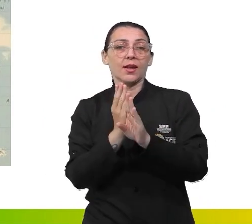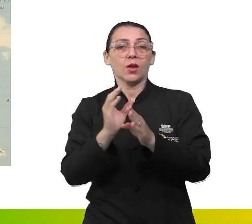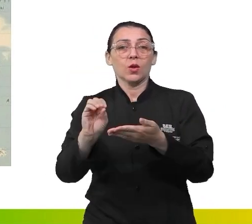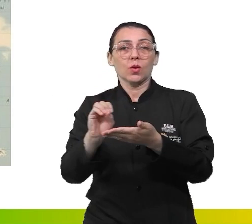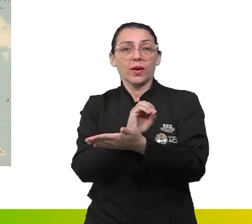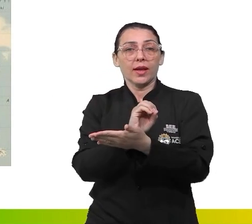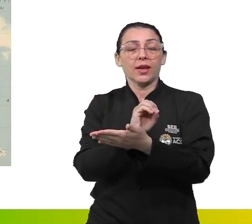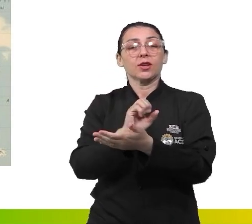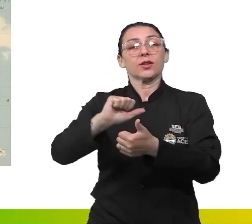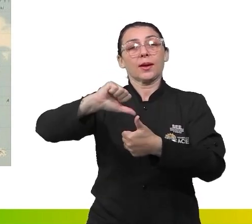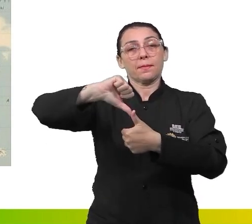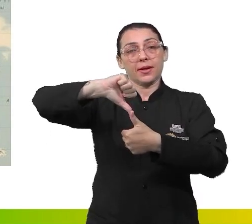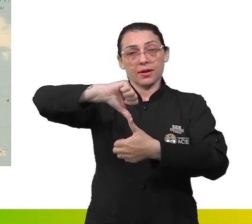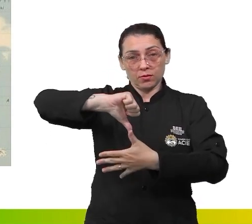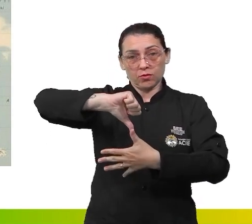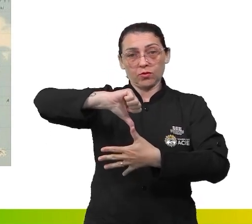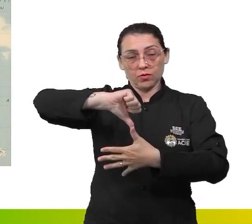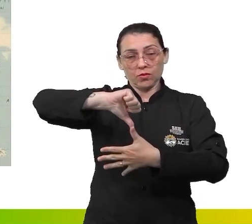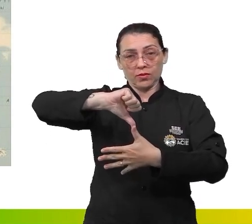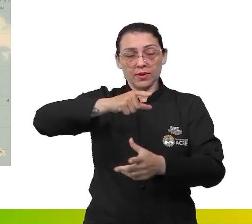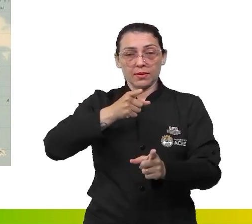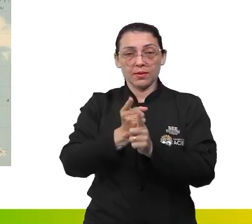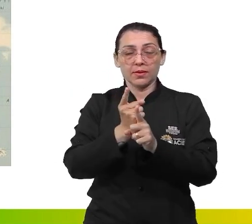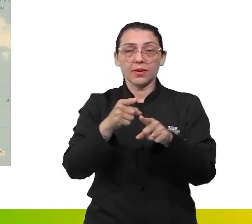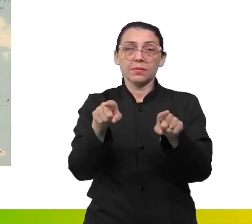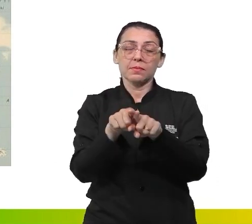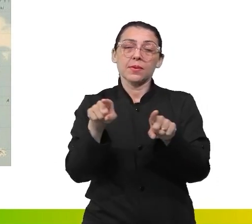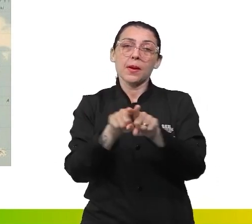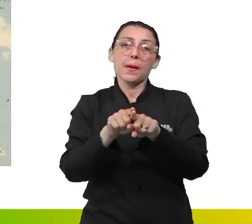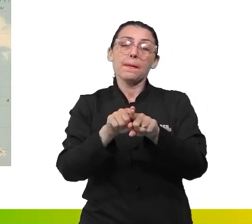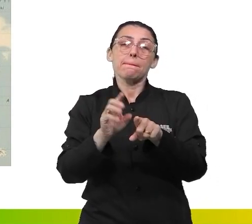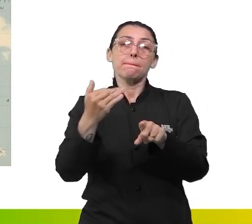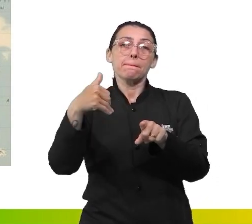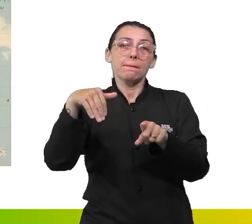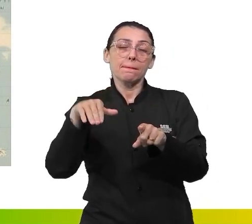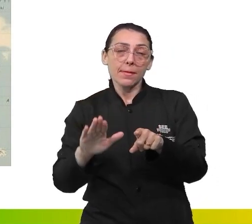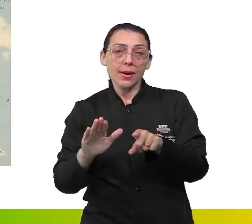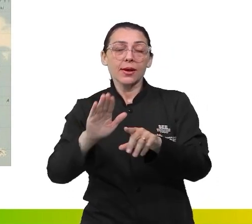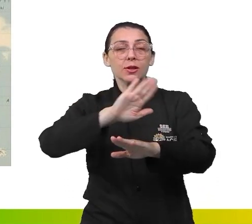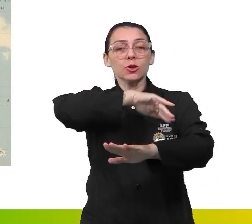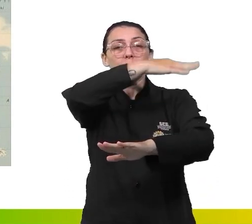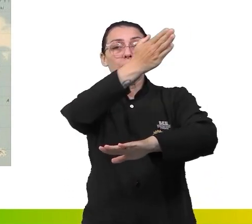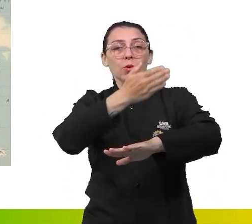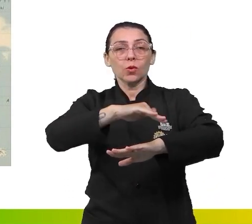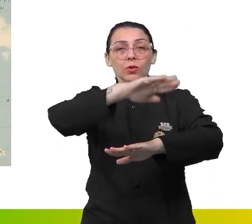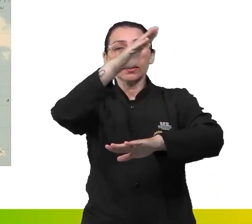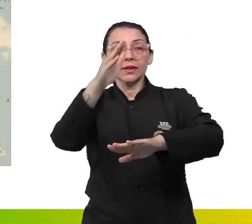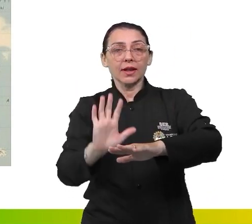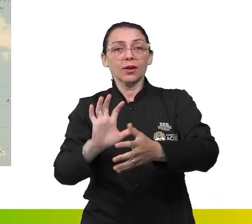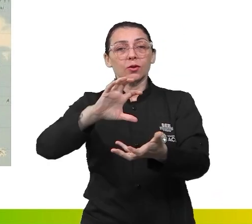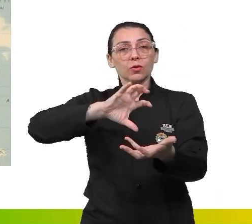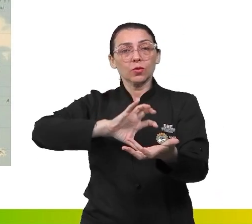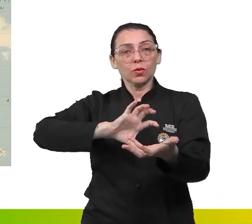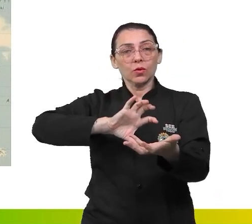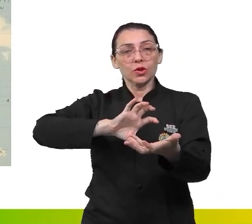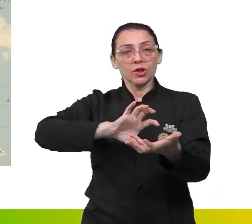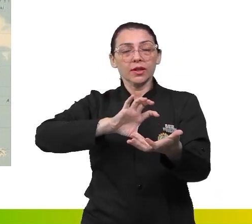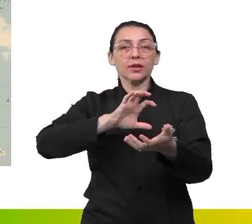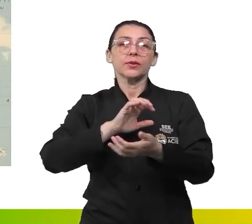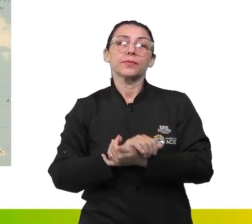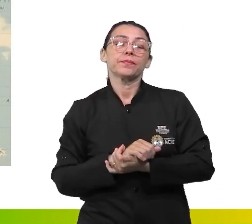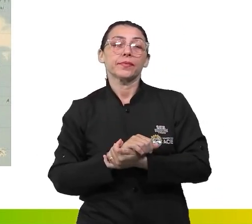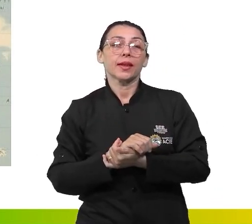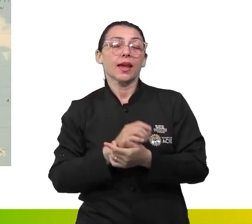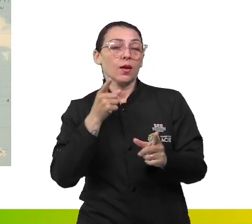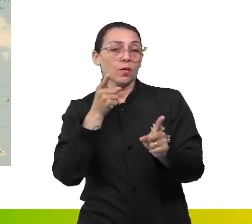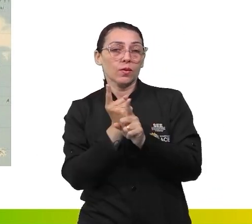do Sul e é uma das maiores cadeias de montanhas aí do continente, certo? A gente